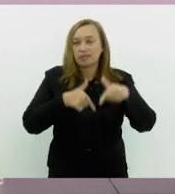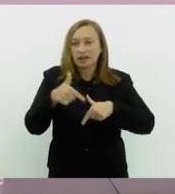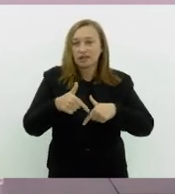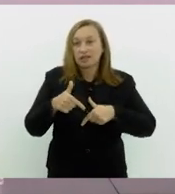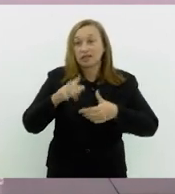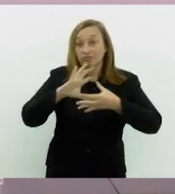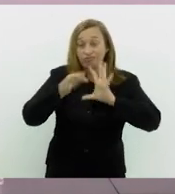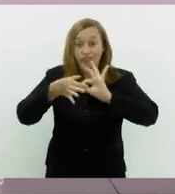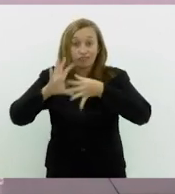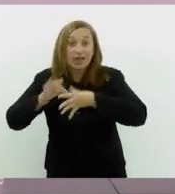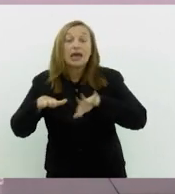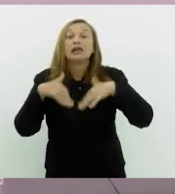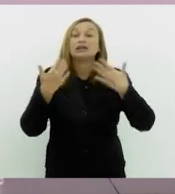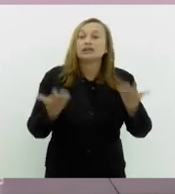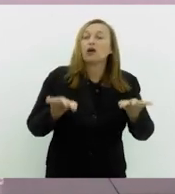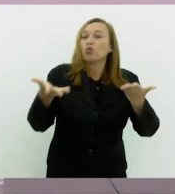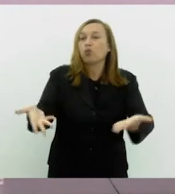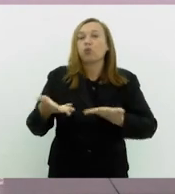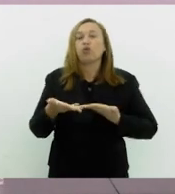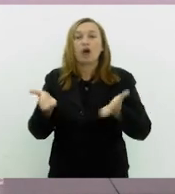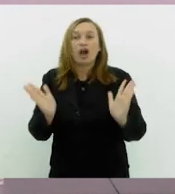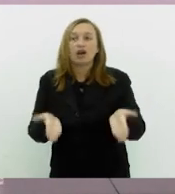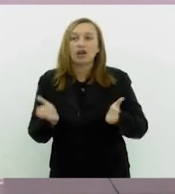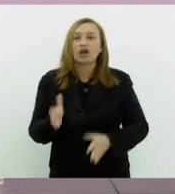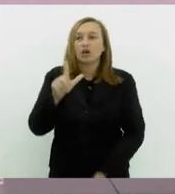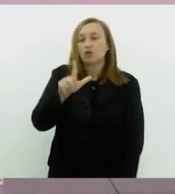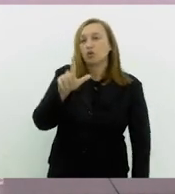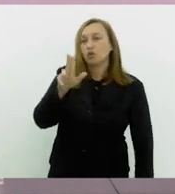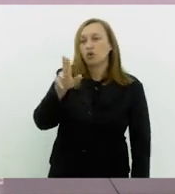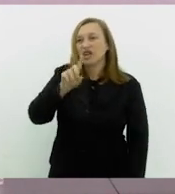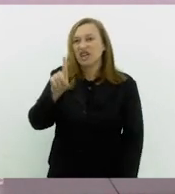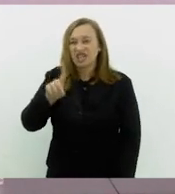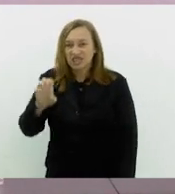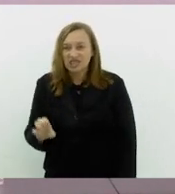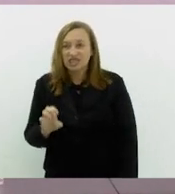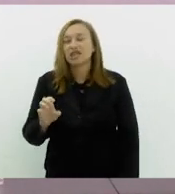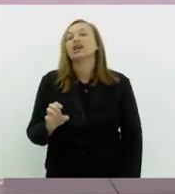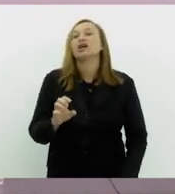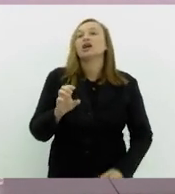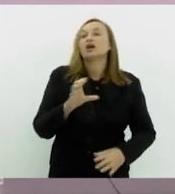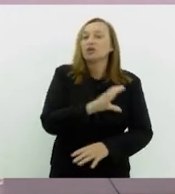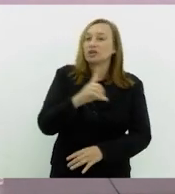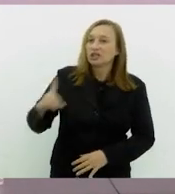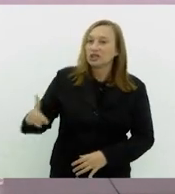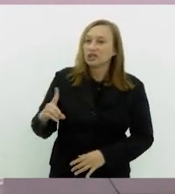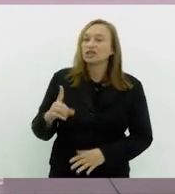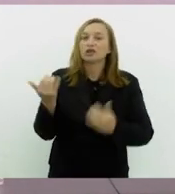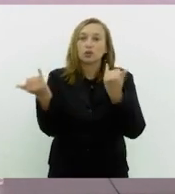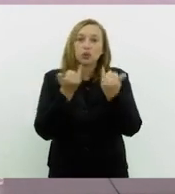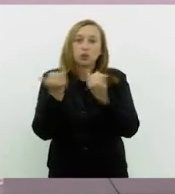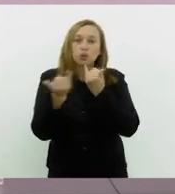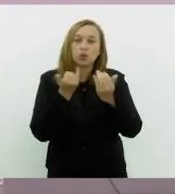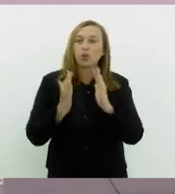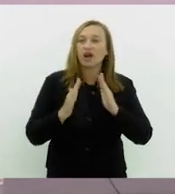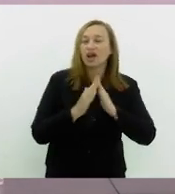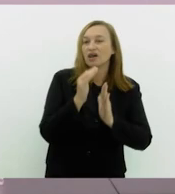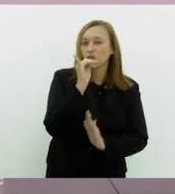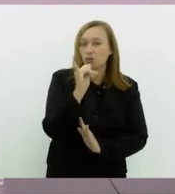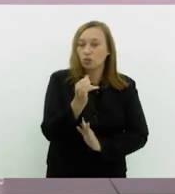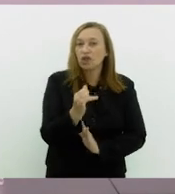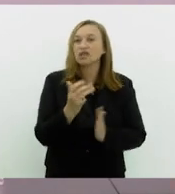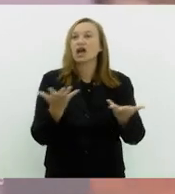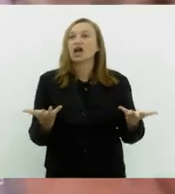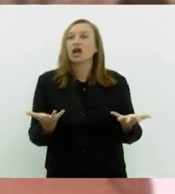contexto. Então, convido agora a senhora Luíse Sampaio, que é coordenadora da informação da Casa Fluminense, que